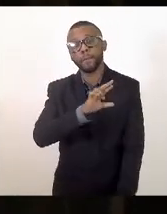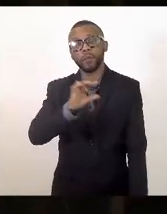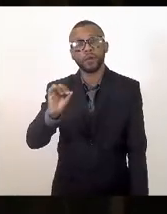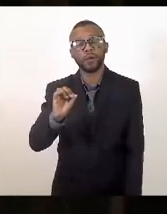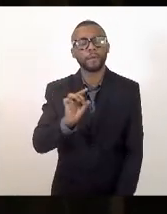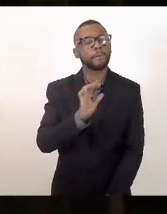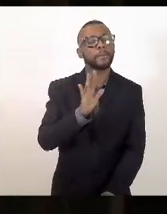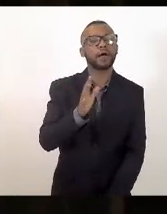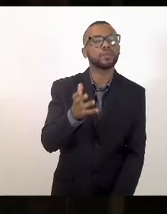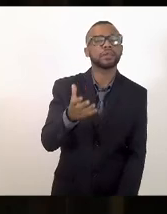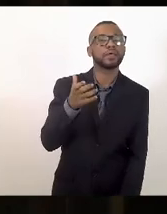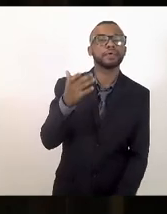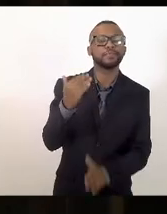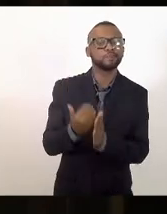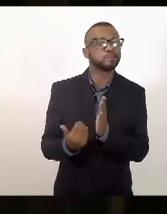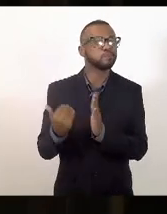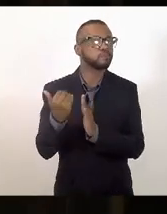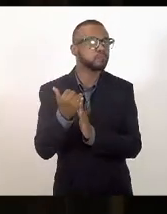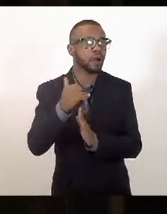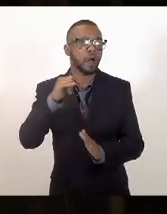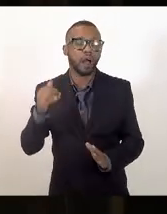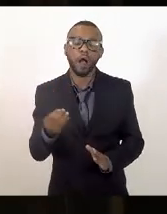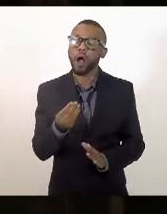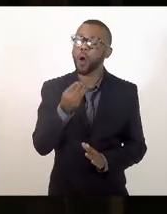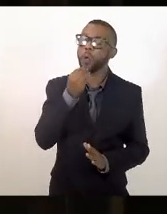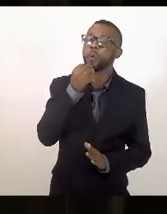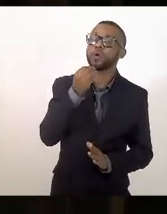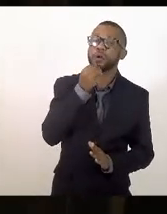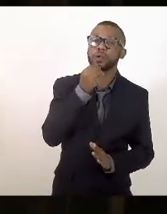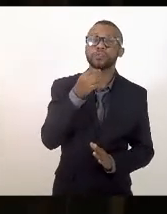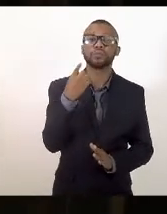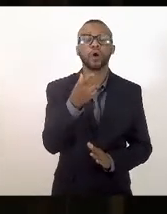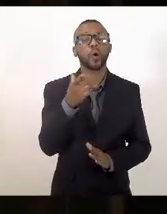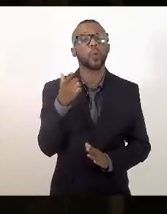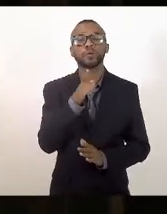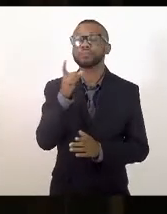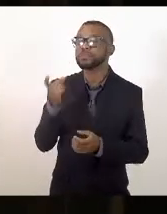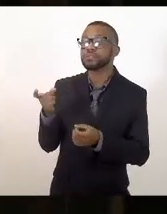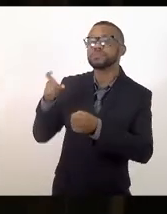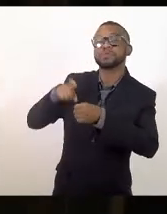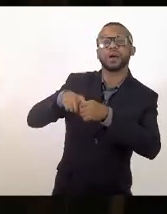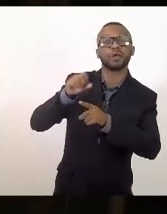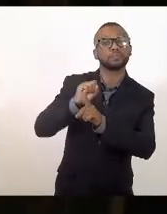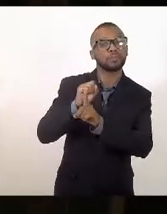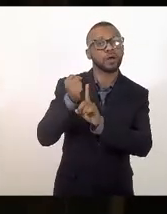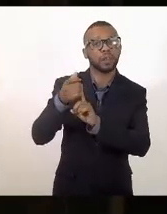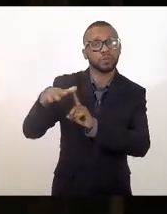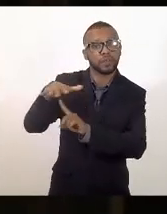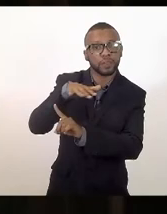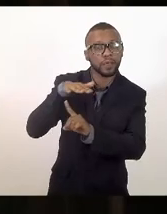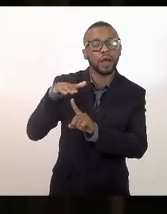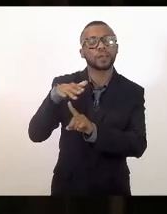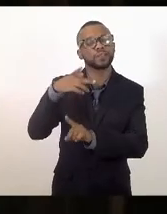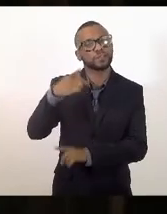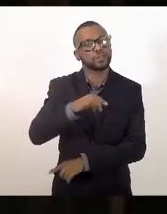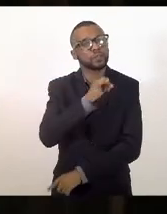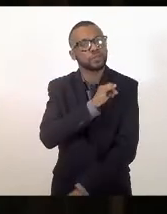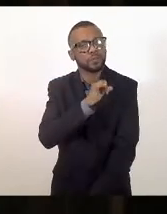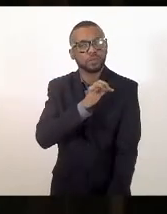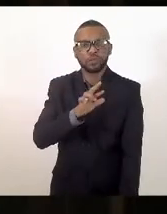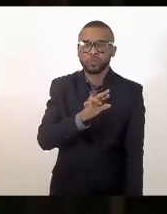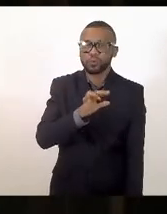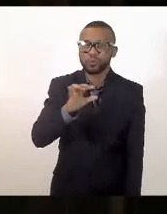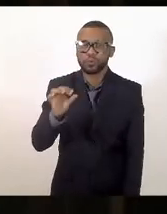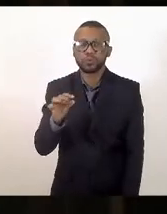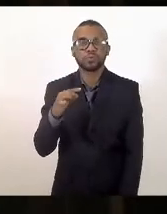além. É a grande oportunidade de devolvermos para a sociedade fluminense o que